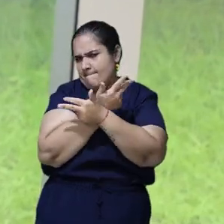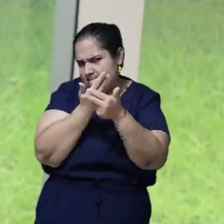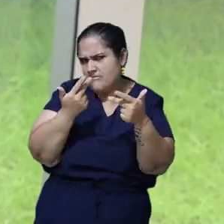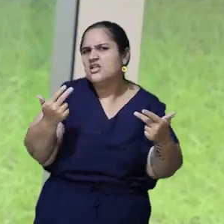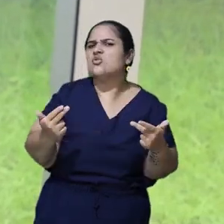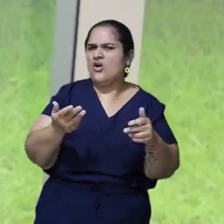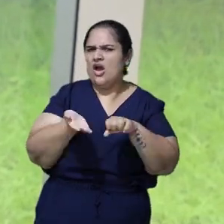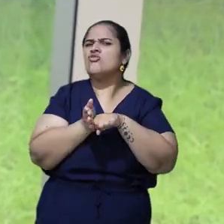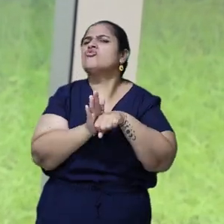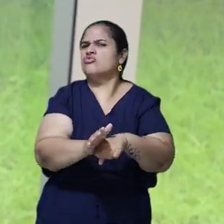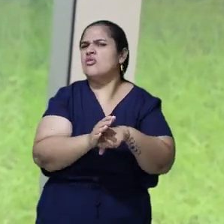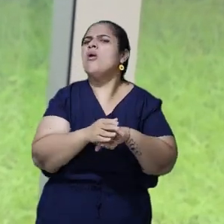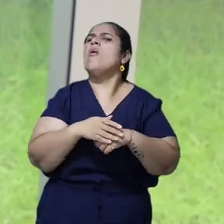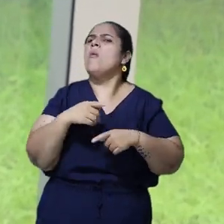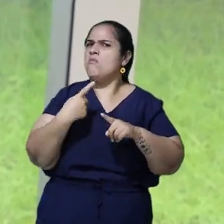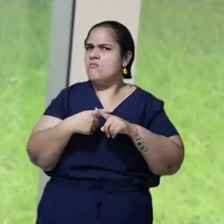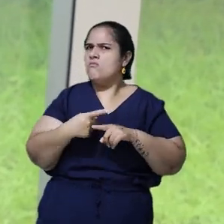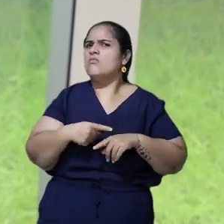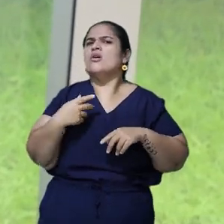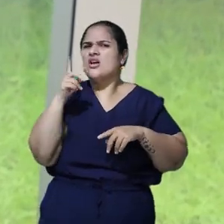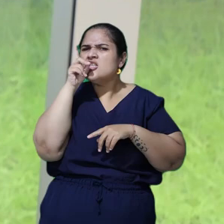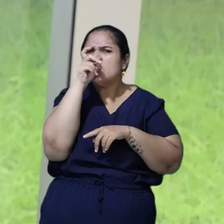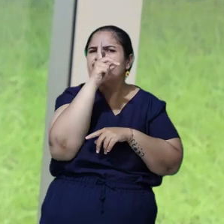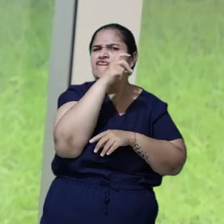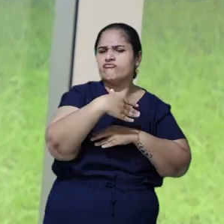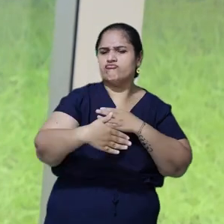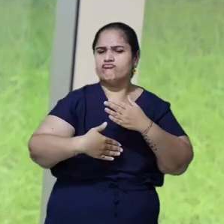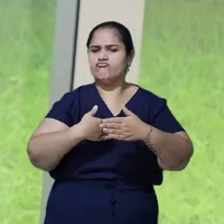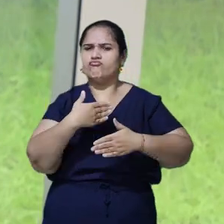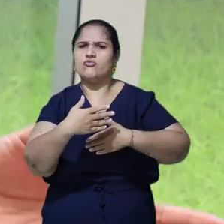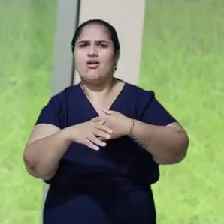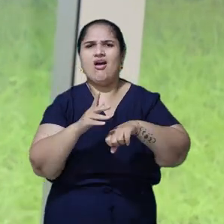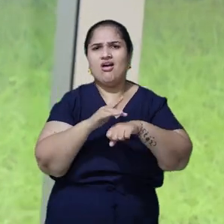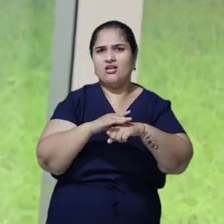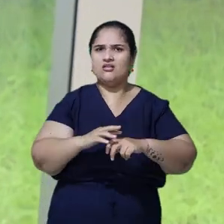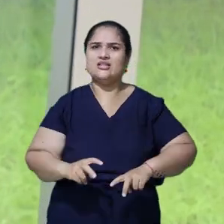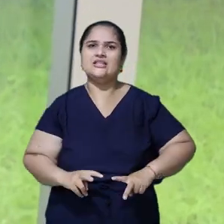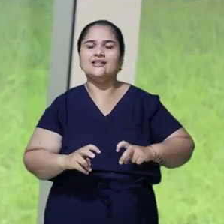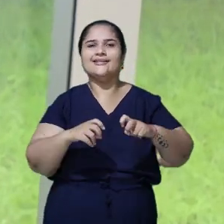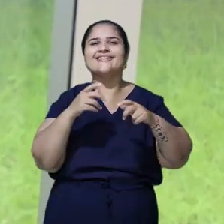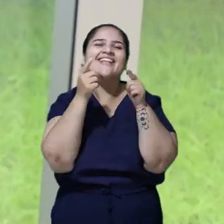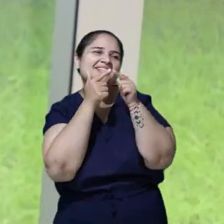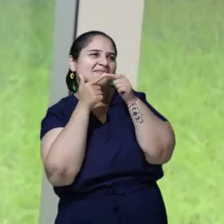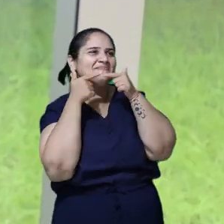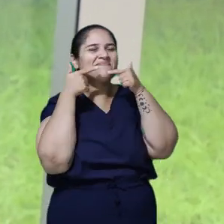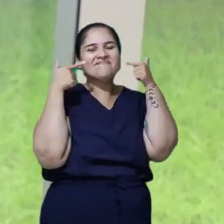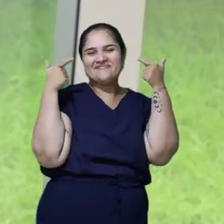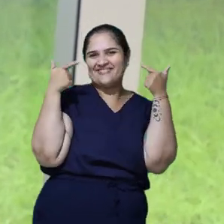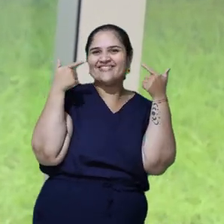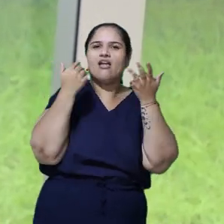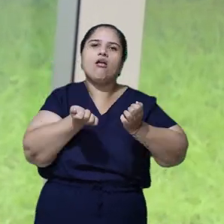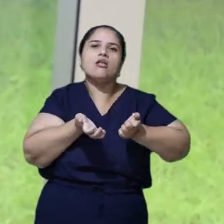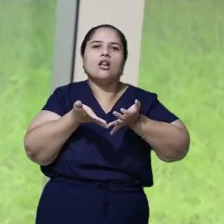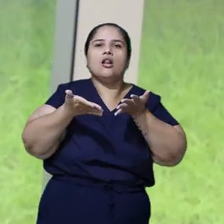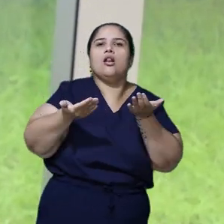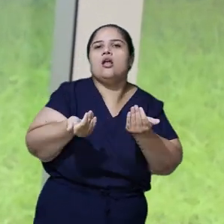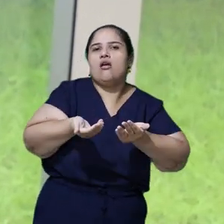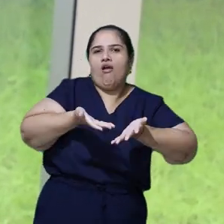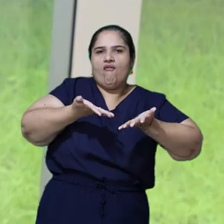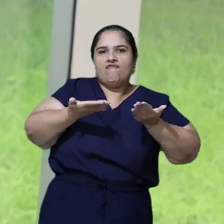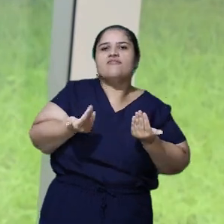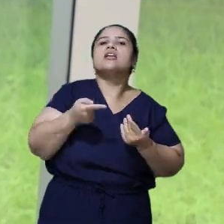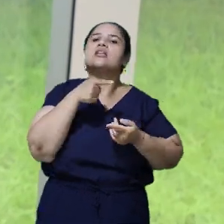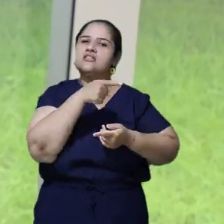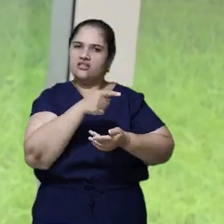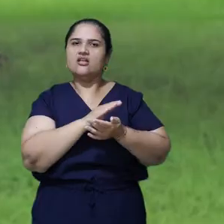caminhada, porque é muito difícil você enfrentar uma doença como essa, com um sorriso e leveza que ela está enfrentando, né? Não